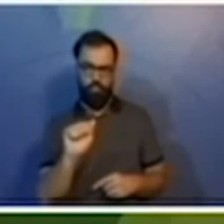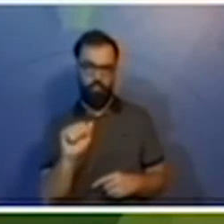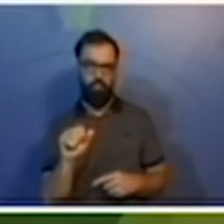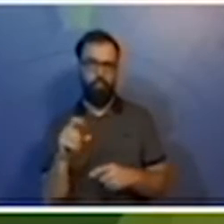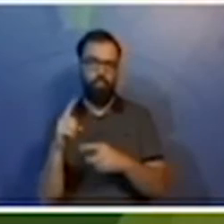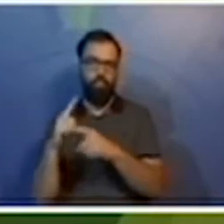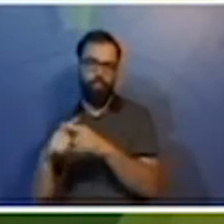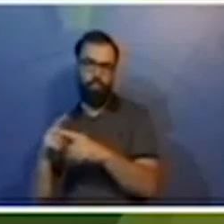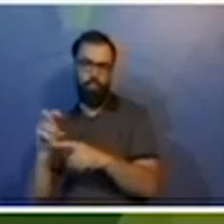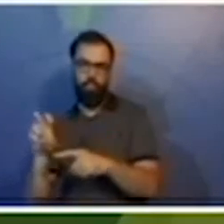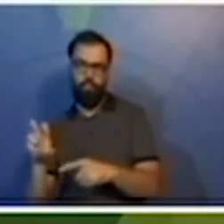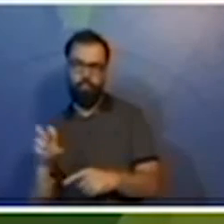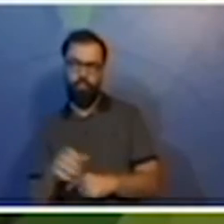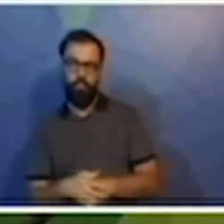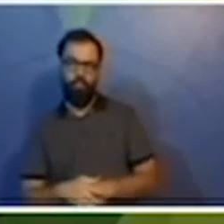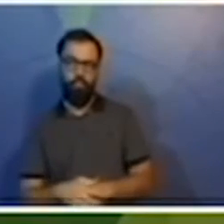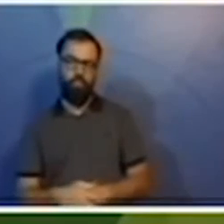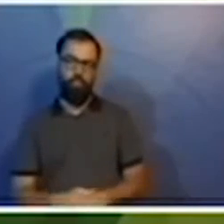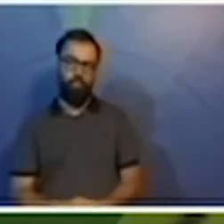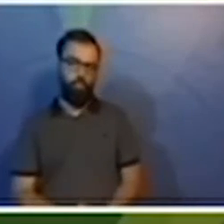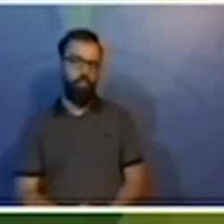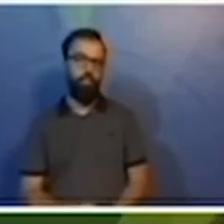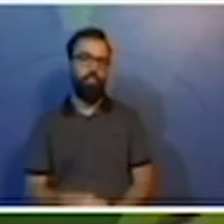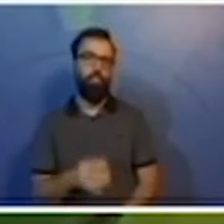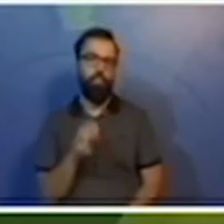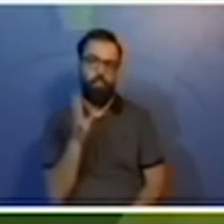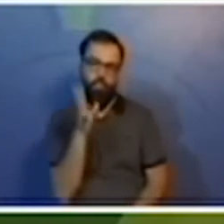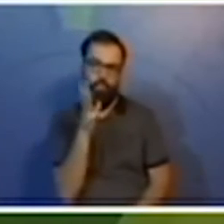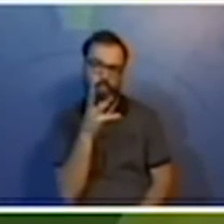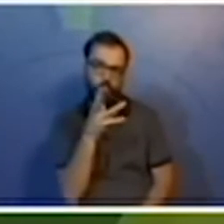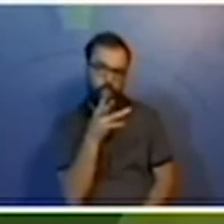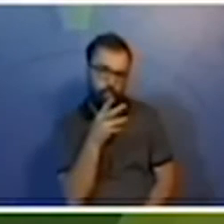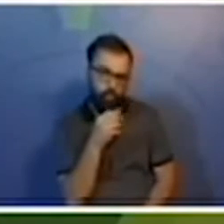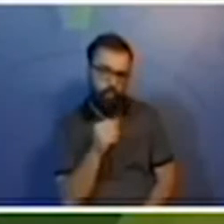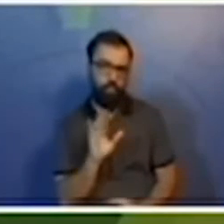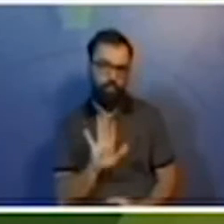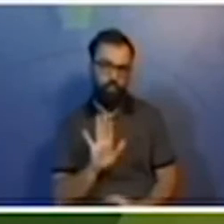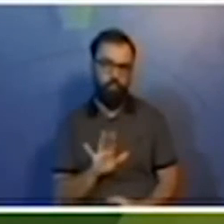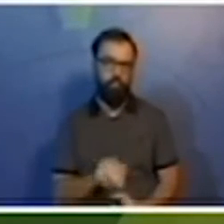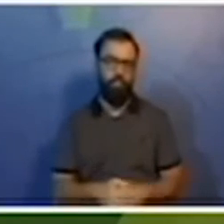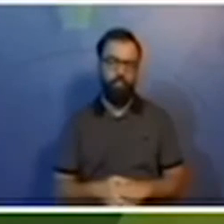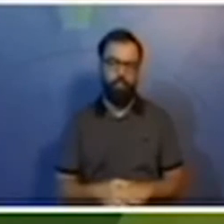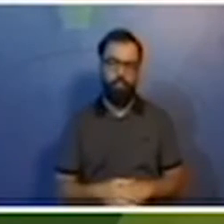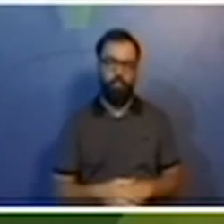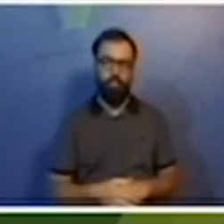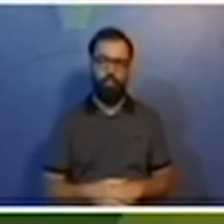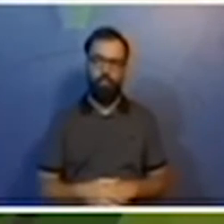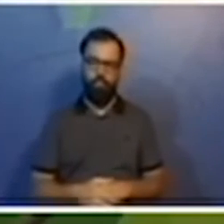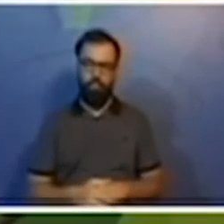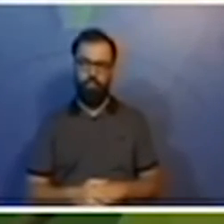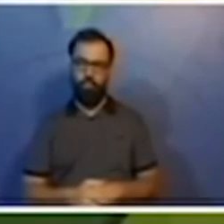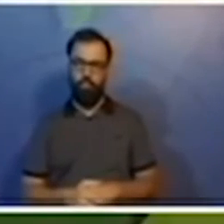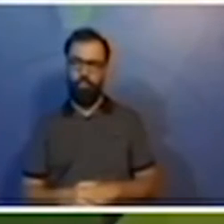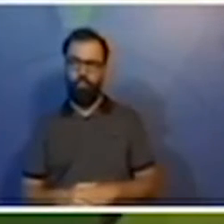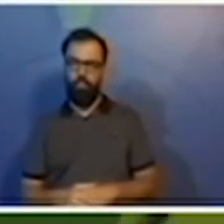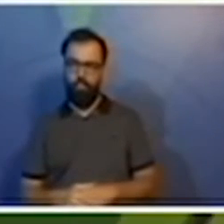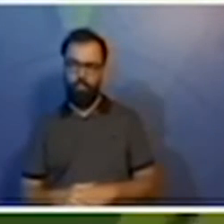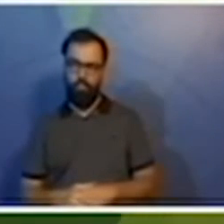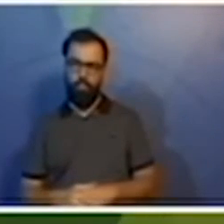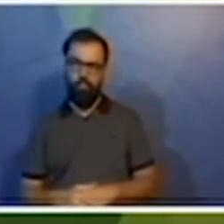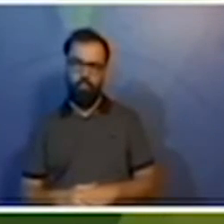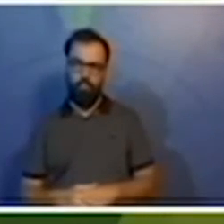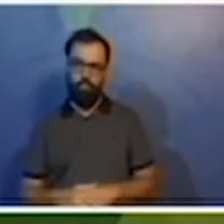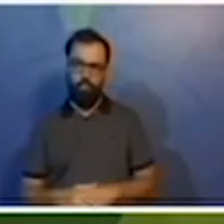Tá, vamos ler devagarzinho, porque o professor está dando tilt hoje. O quintuplo do complemento do ângulo